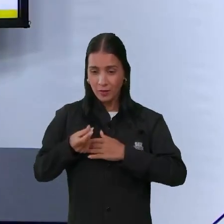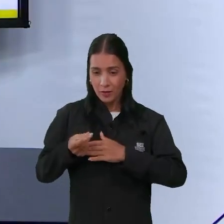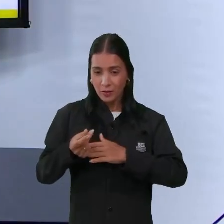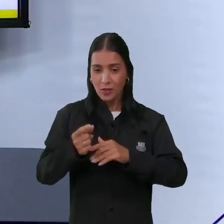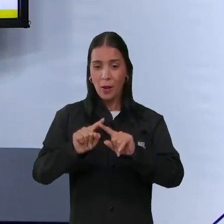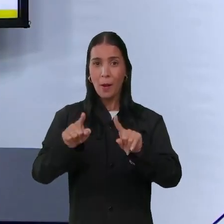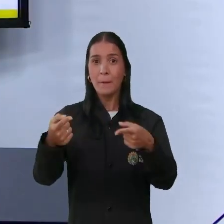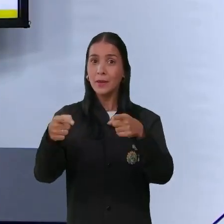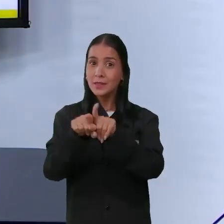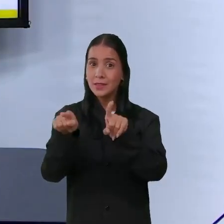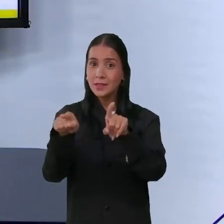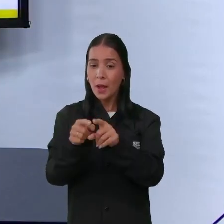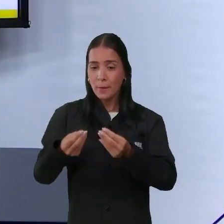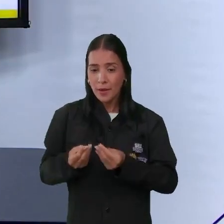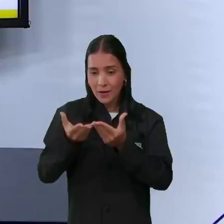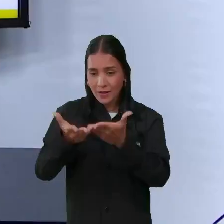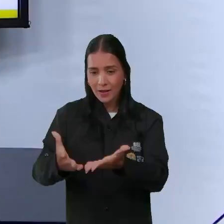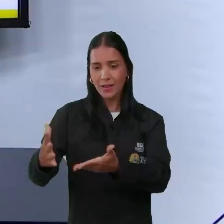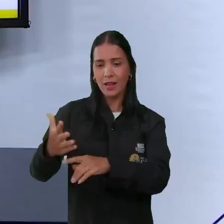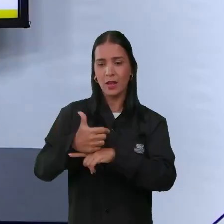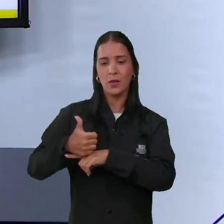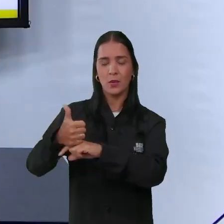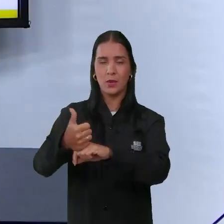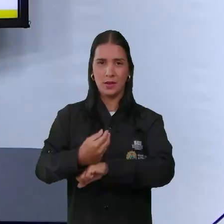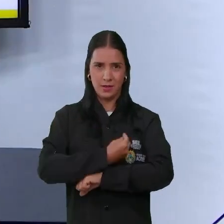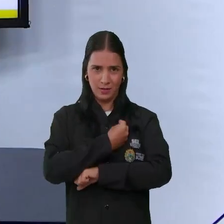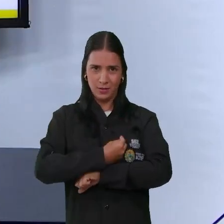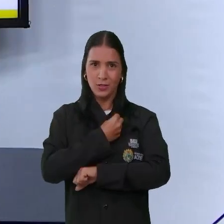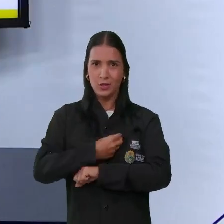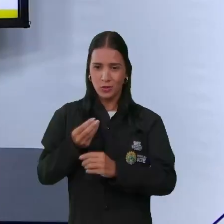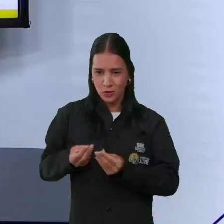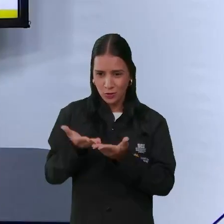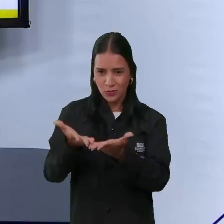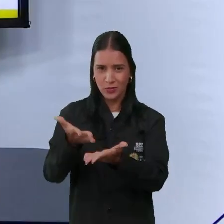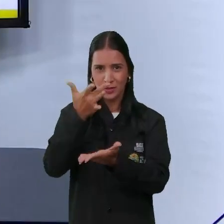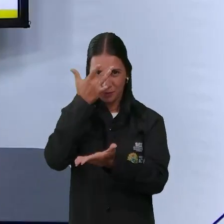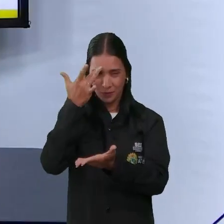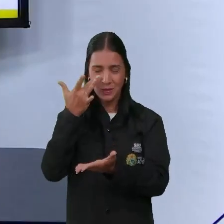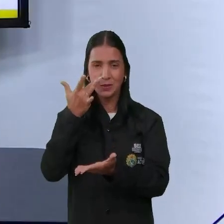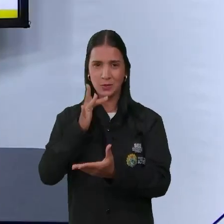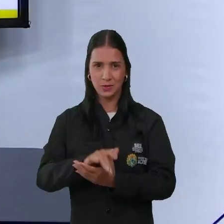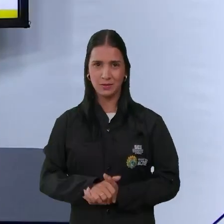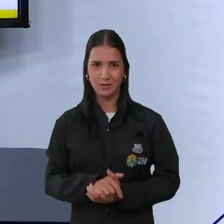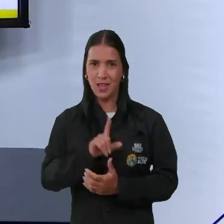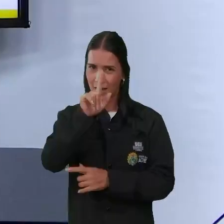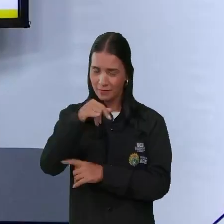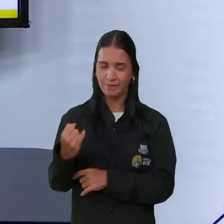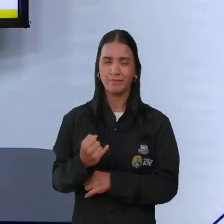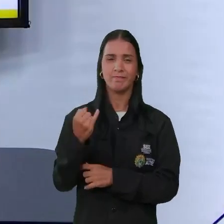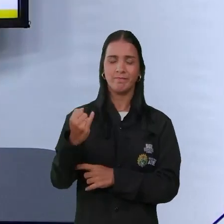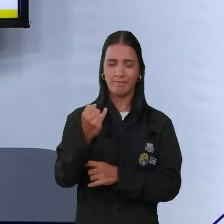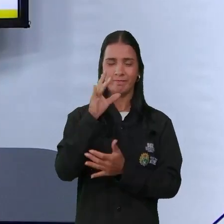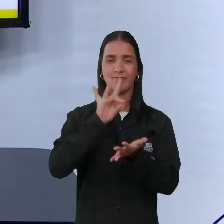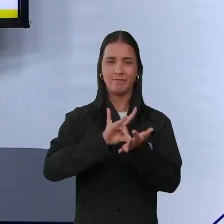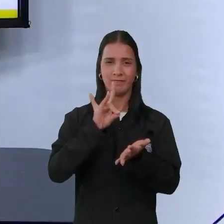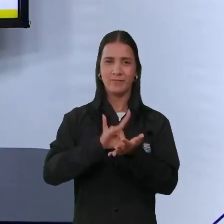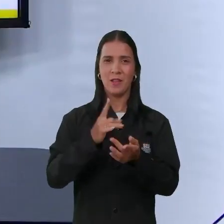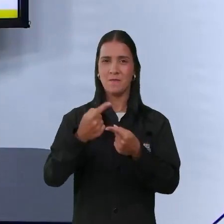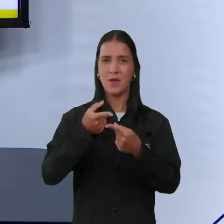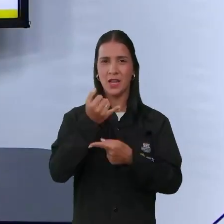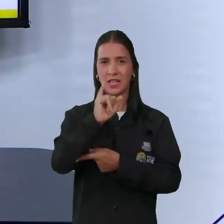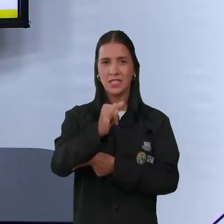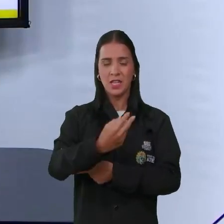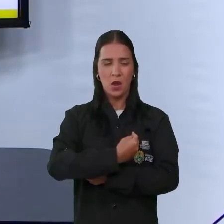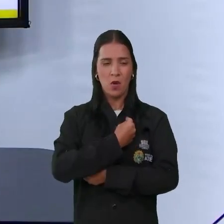tempo, conseguir manter uma vida com qualidade, o que é fundamental. Às vezes a gente vive muitos